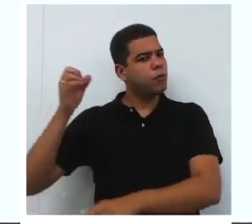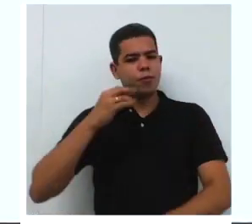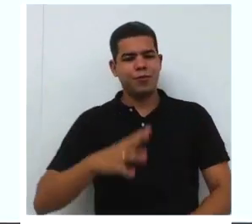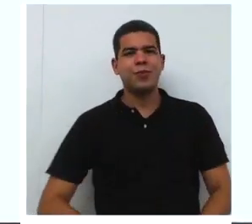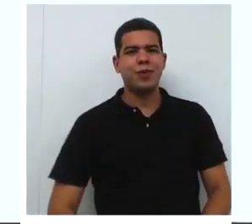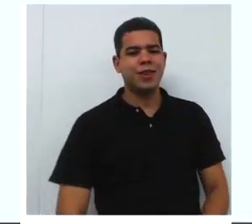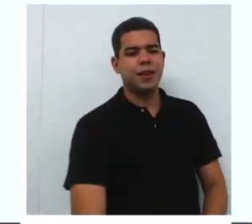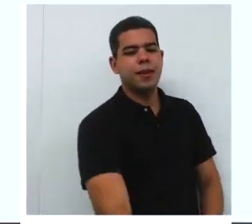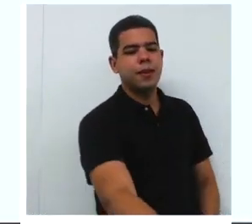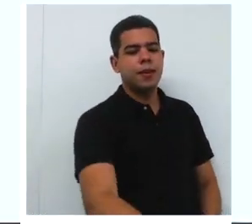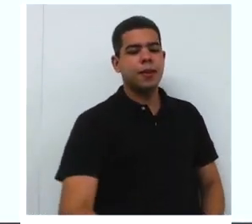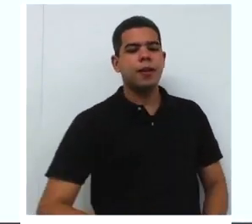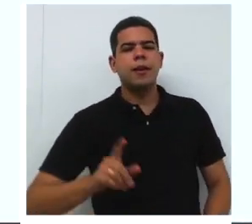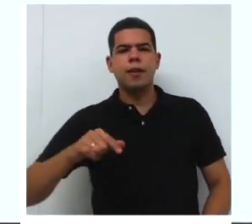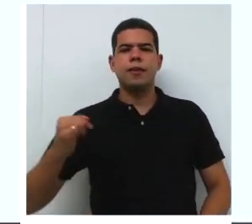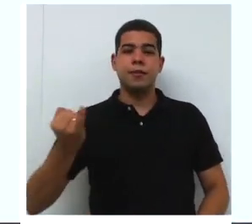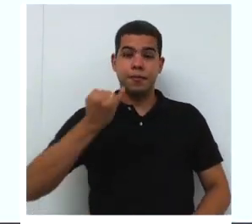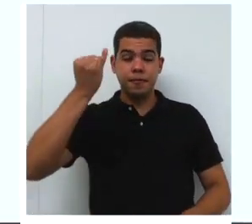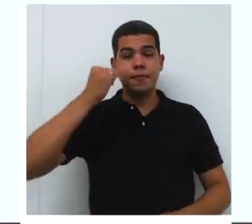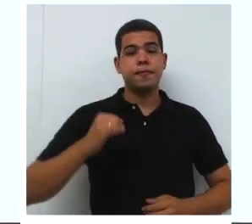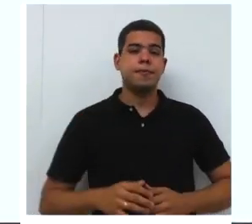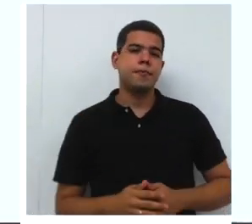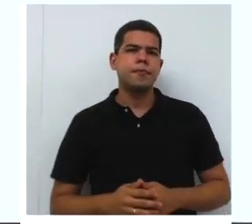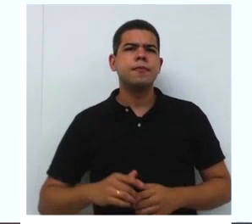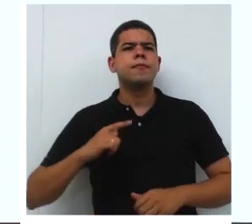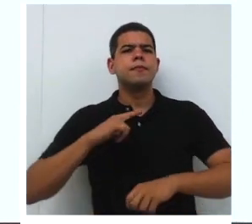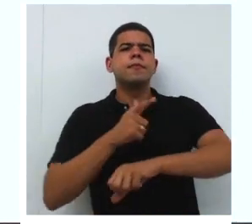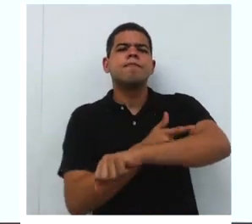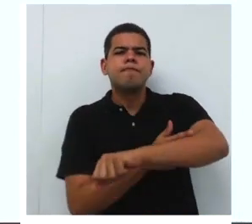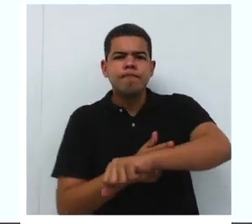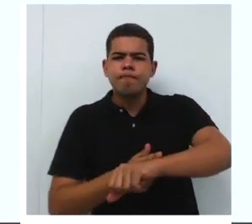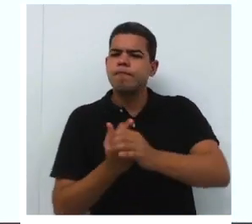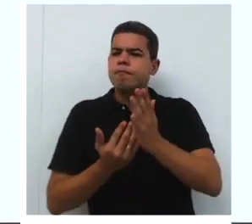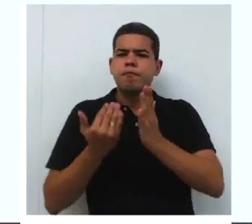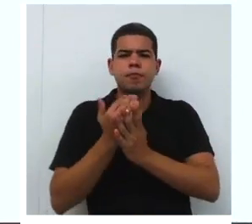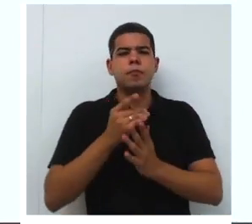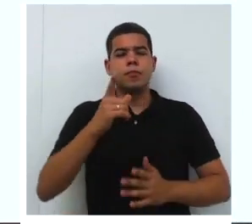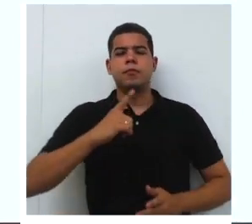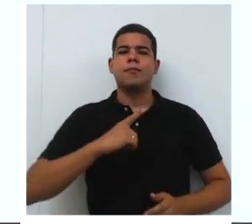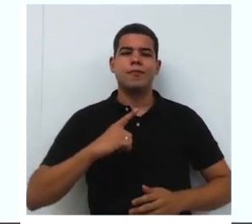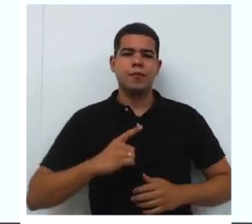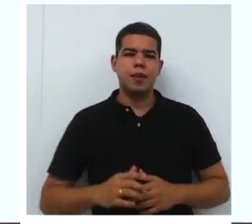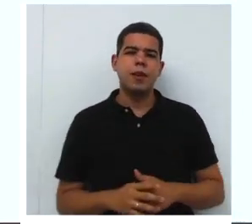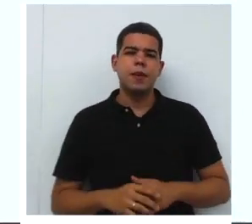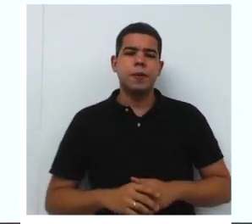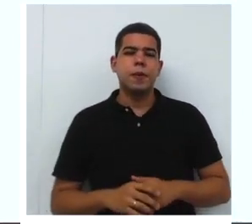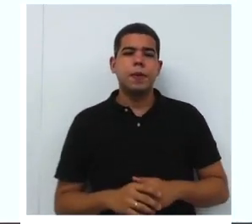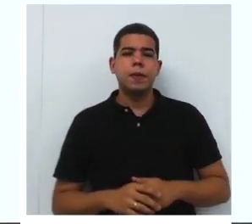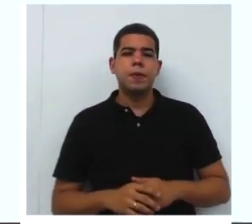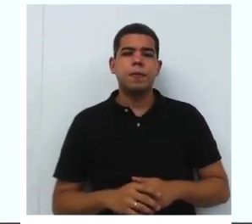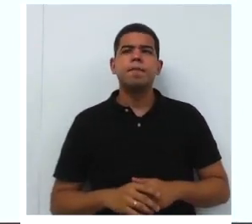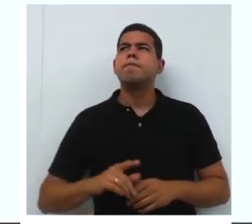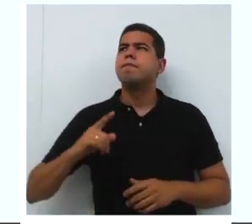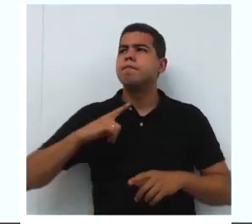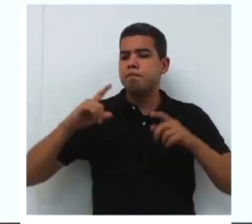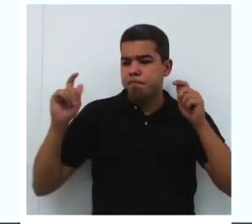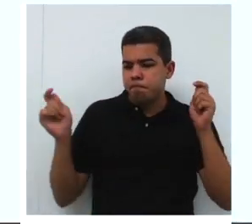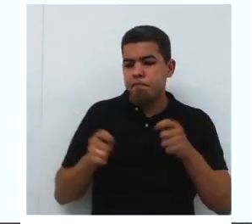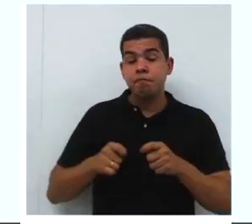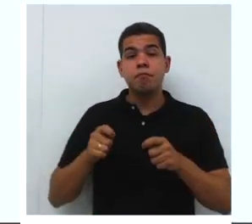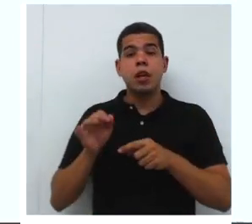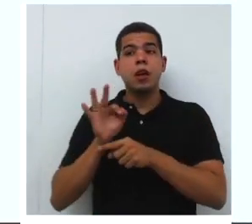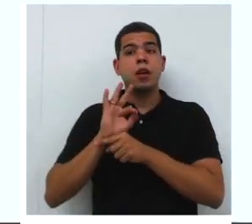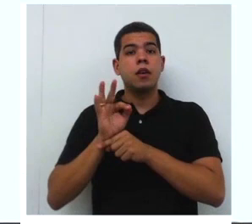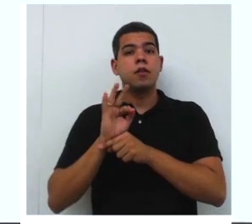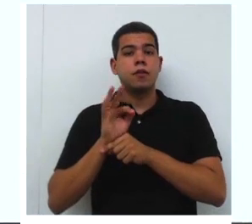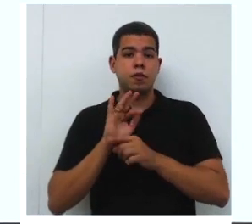maravilhosas. Então, isso é muito importante, é uma conduta a mais que você tem. Então, a sua possibilidade